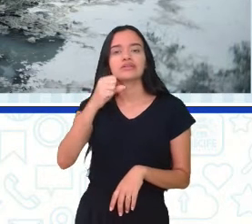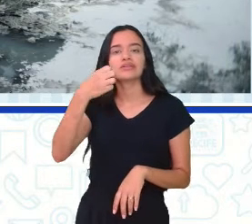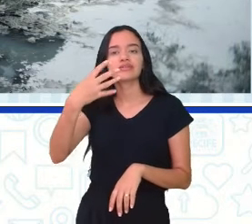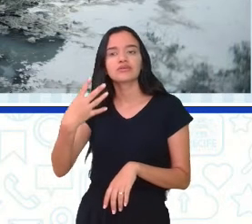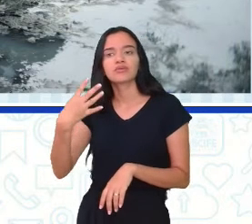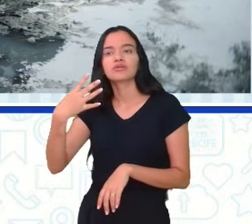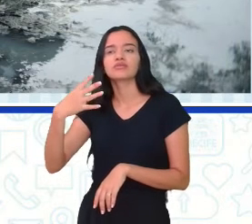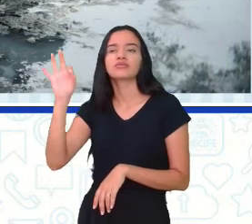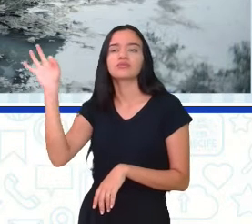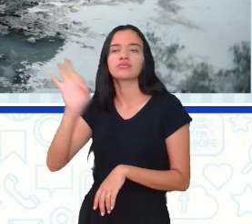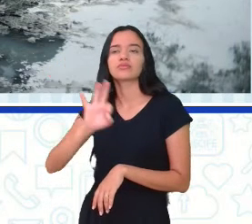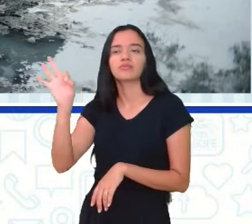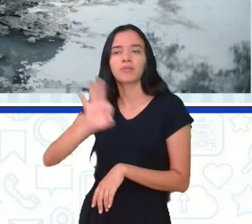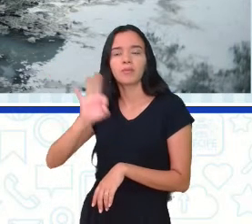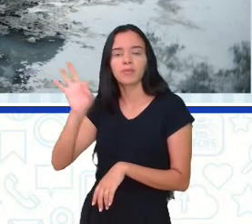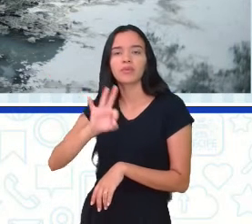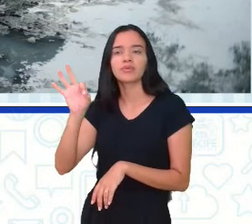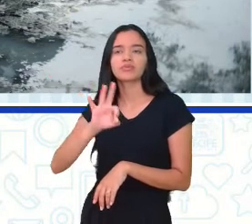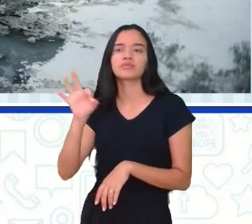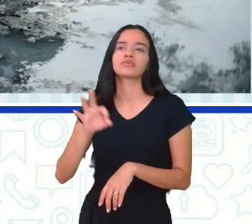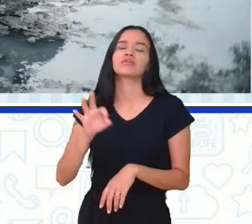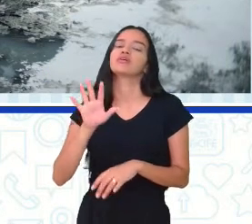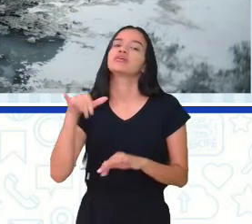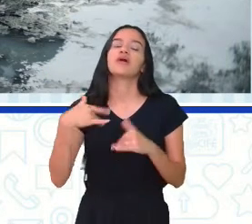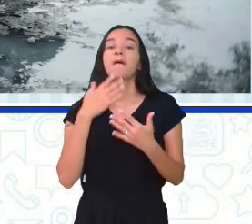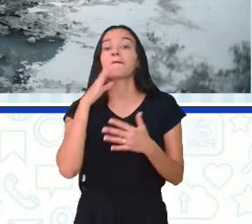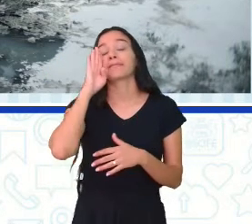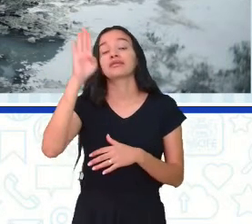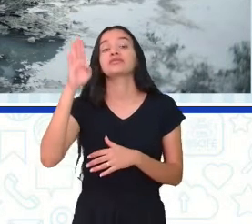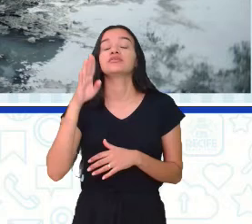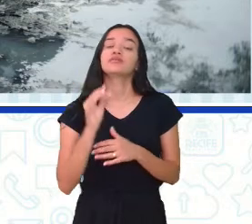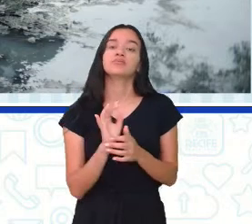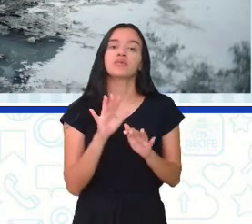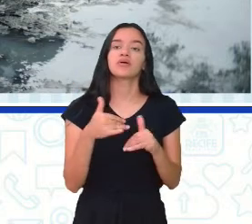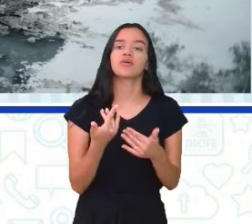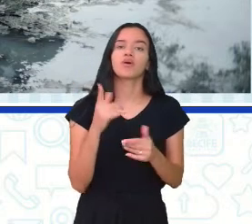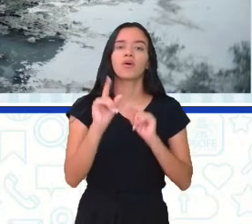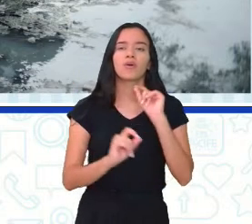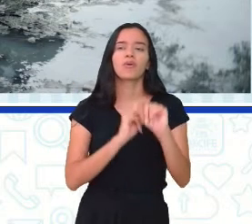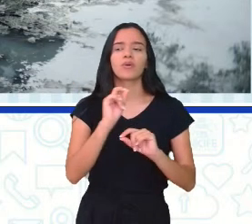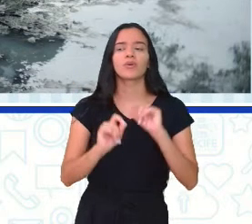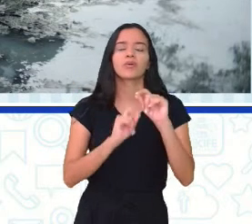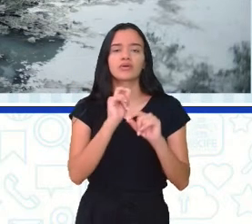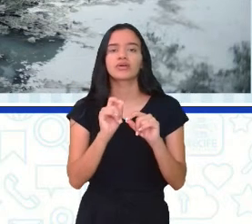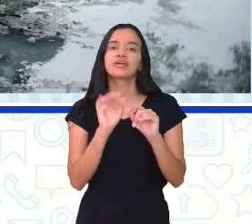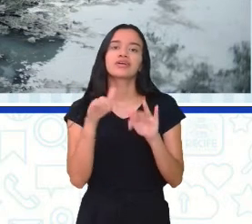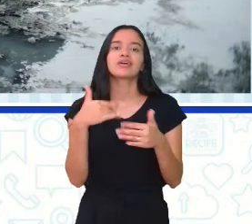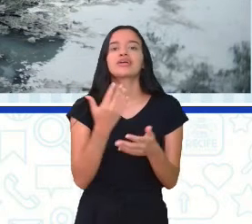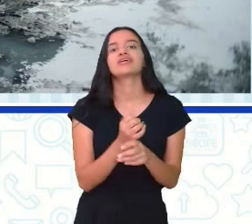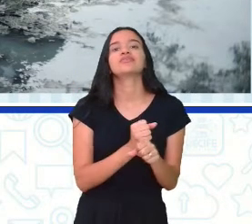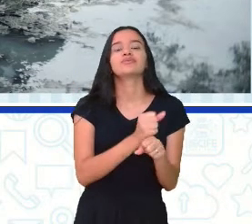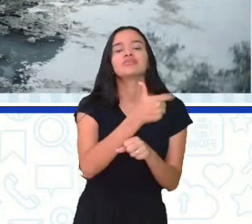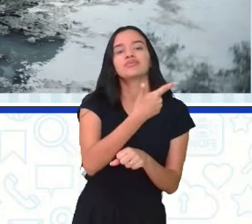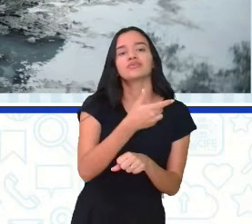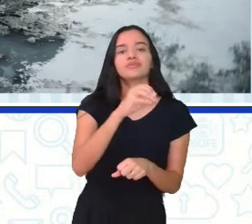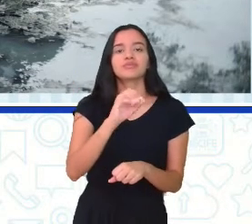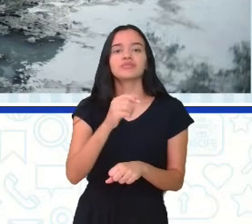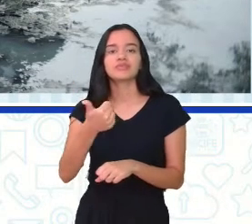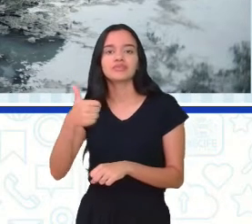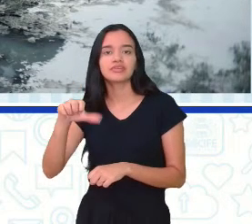84,4%. Domicílios com rede geral como principal forma de abastecimento de água em 2019,